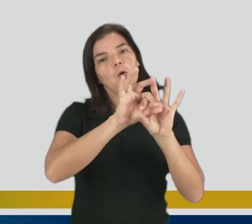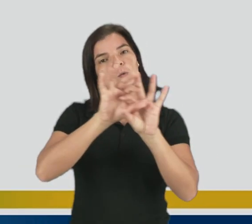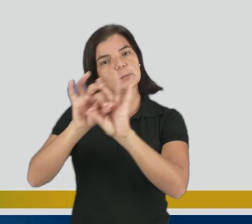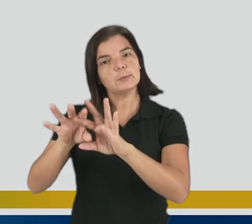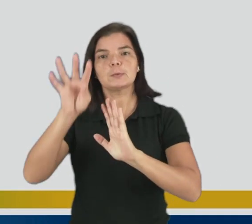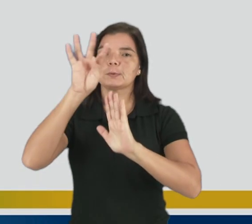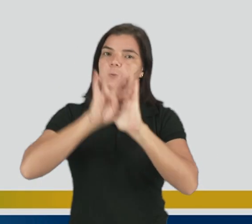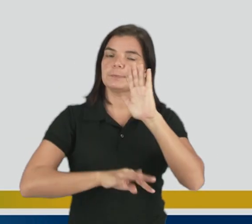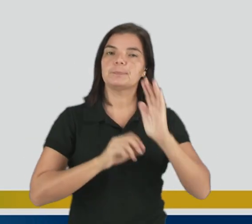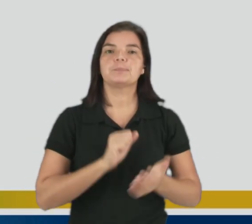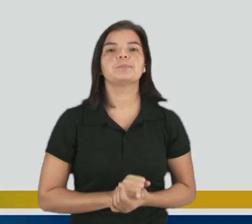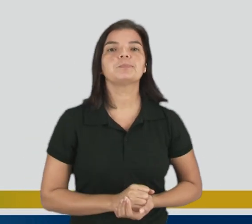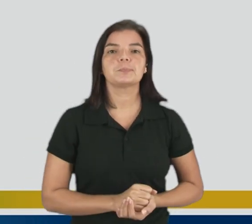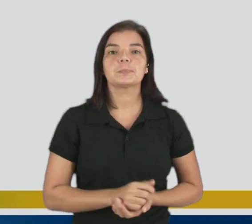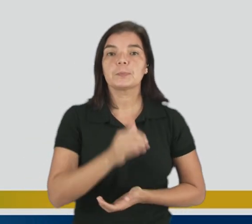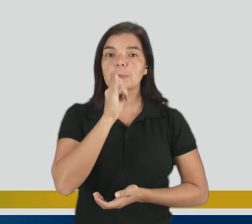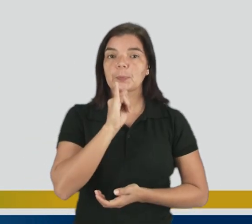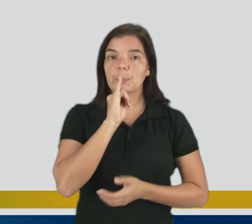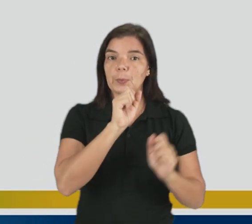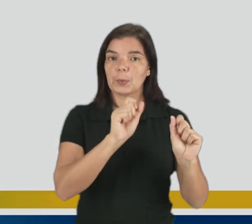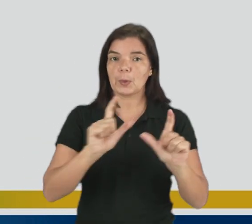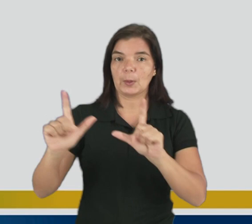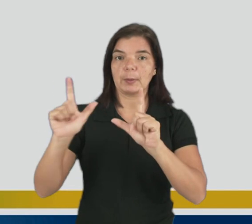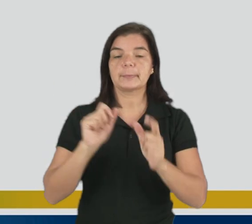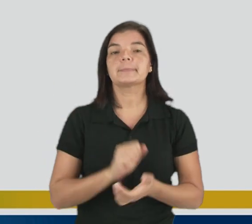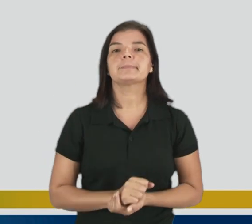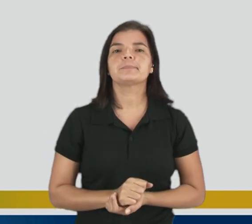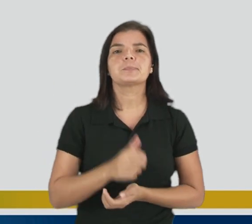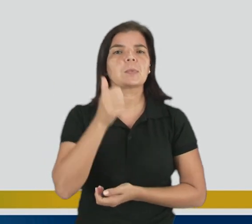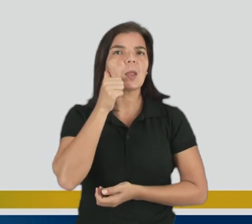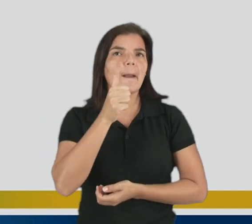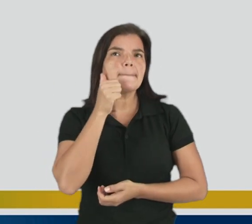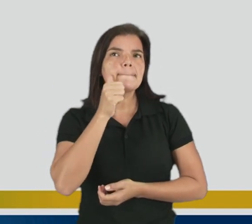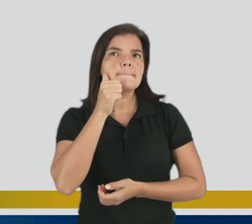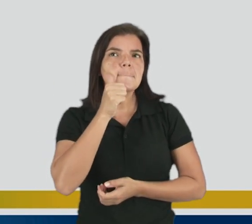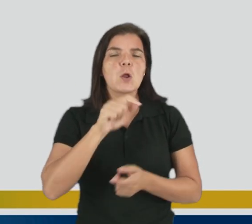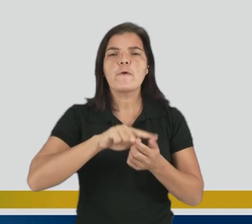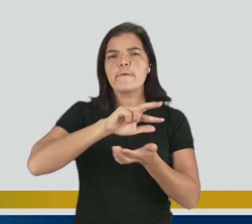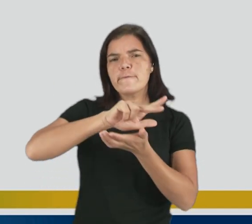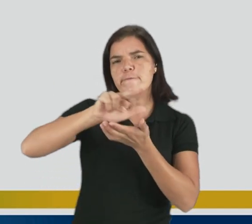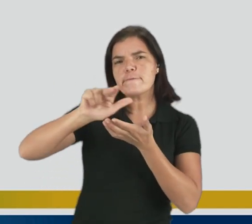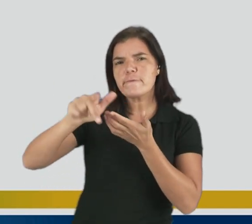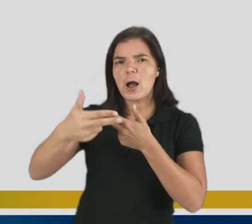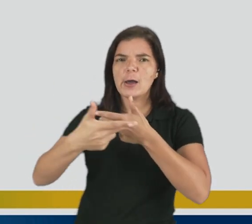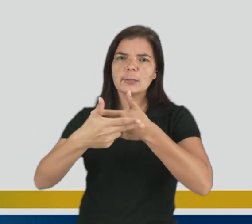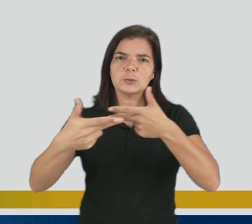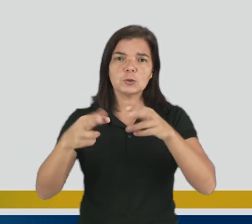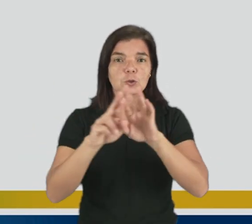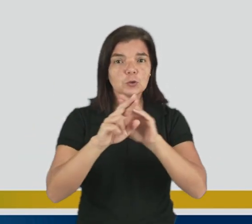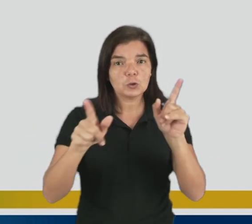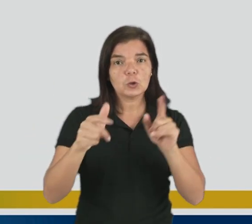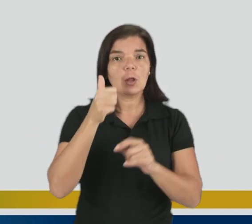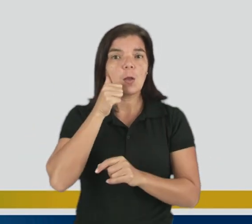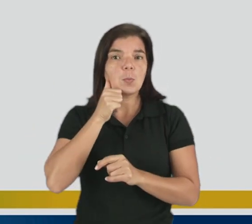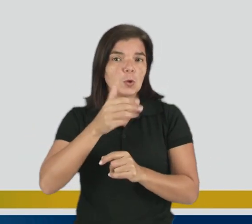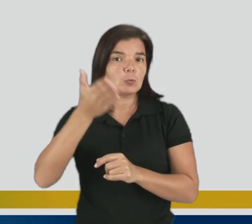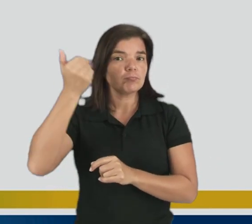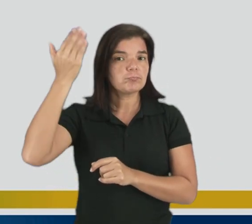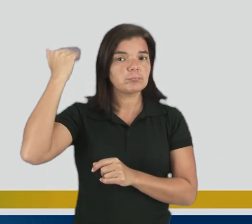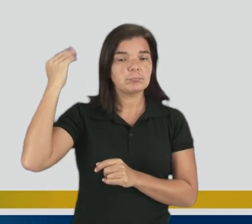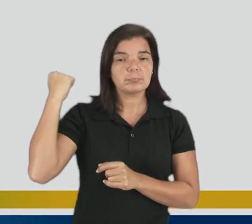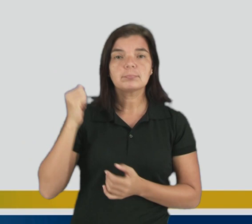textual. Veja um exemplo comigo. As mulheres acumulam hoje inúmeras funções, diferentemente das mulheres de